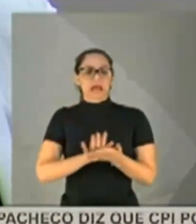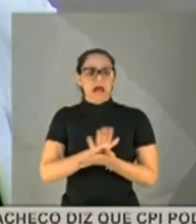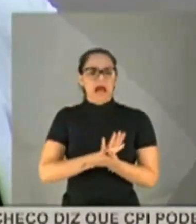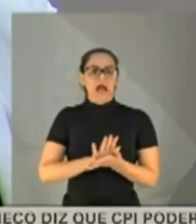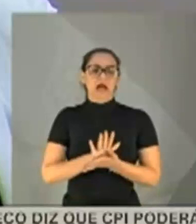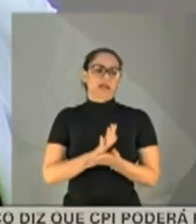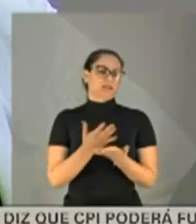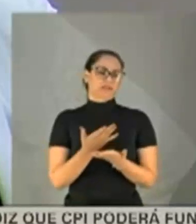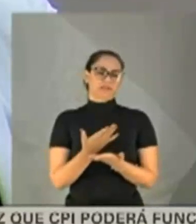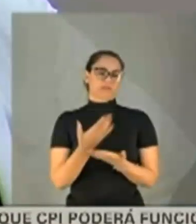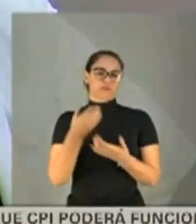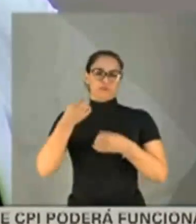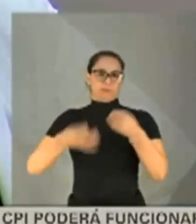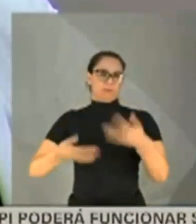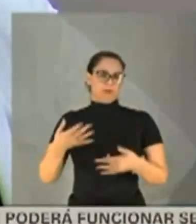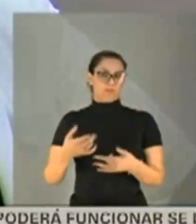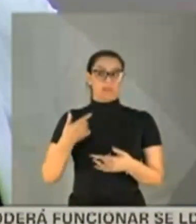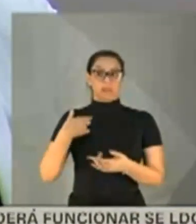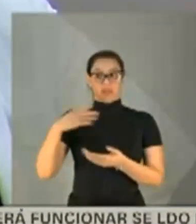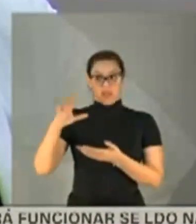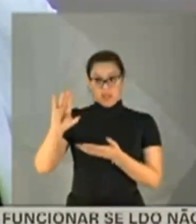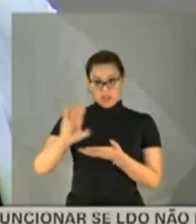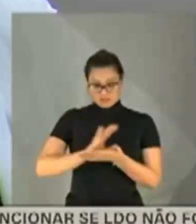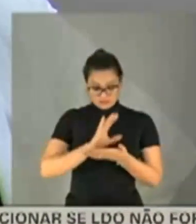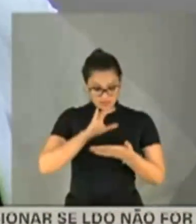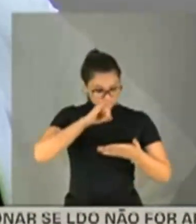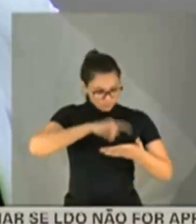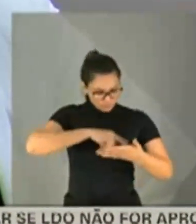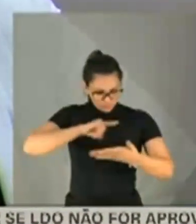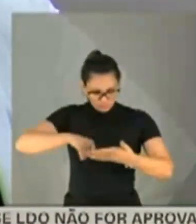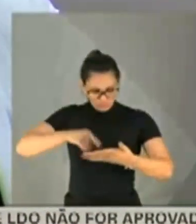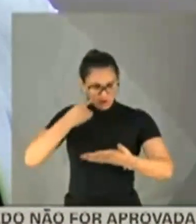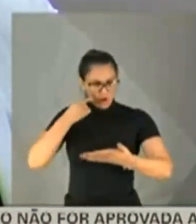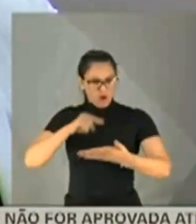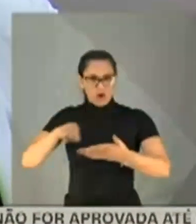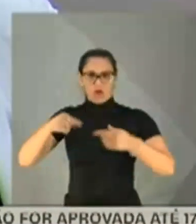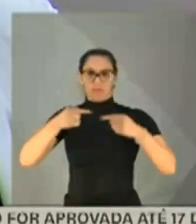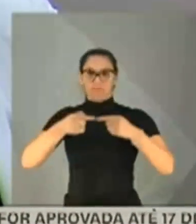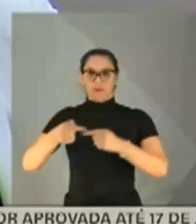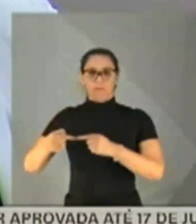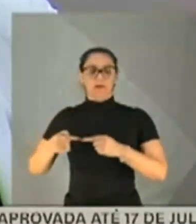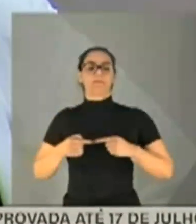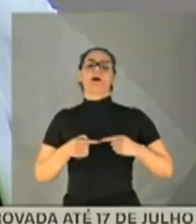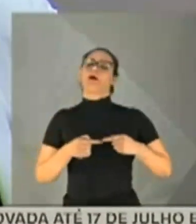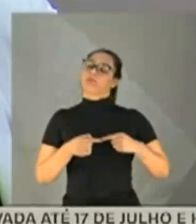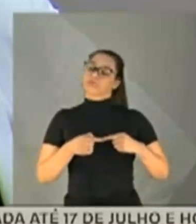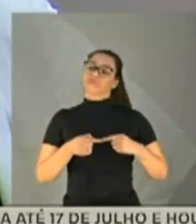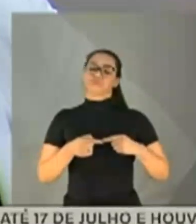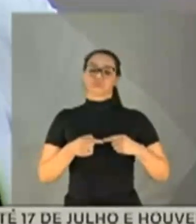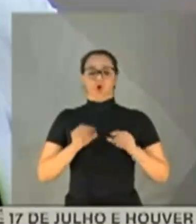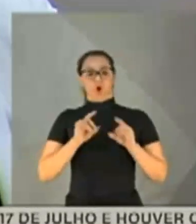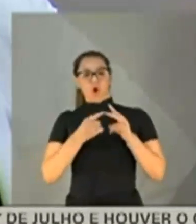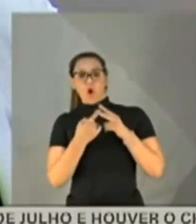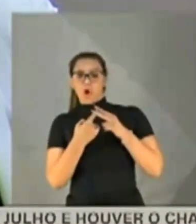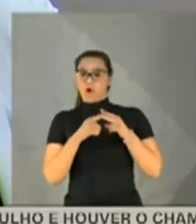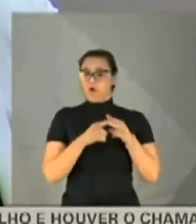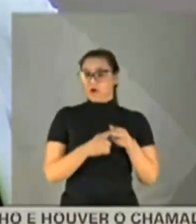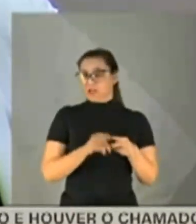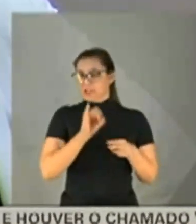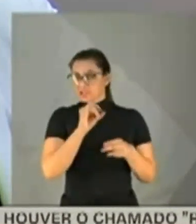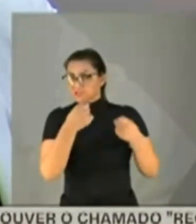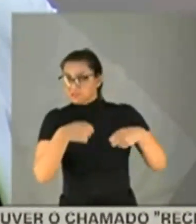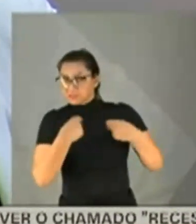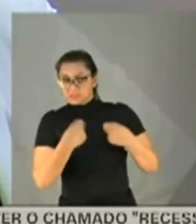discricionário. Ele recebe a documentação, verifica a conformidade da documentação, corrige quando